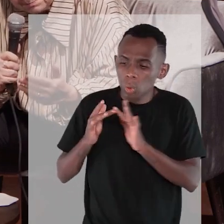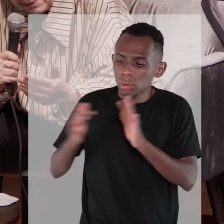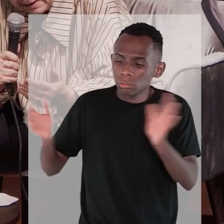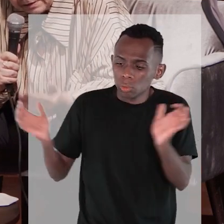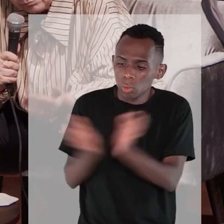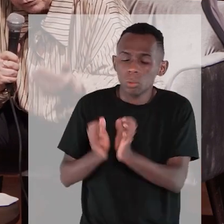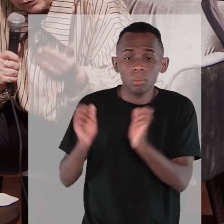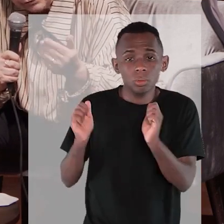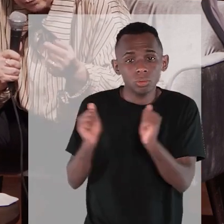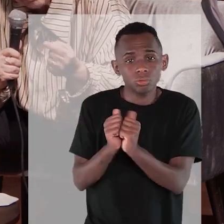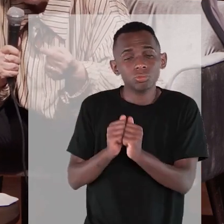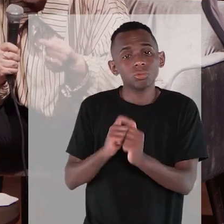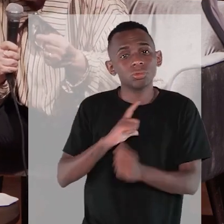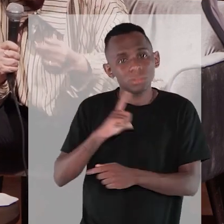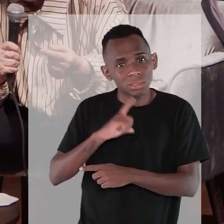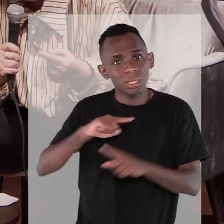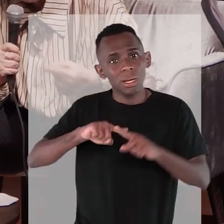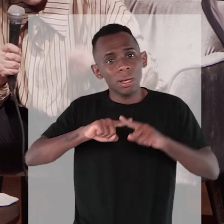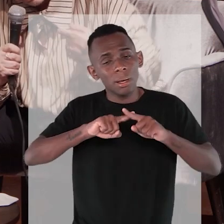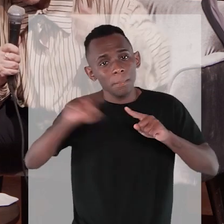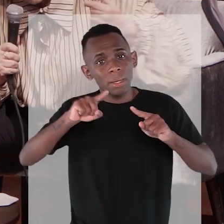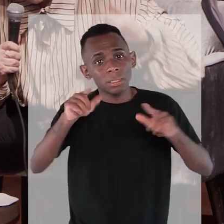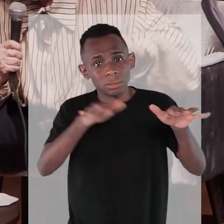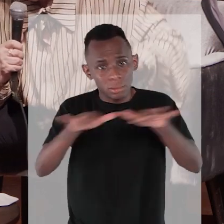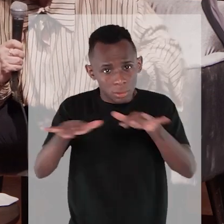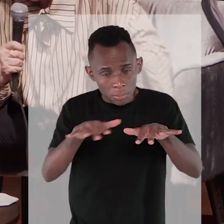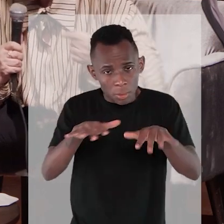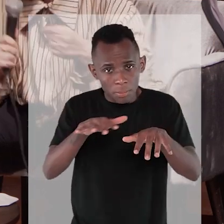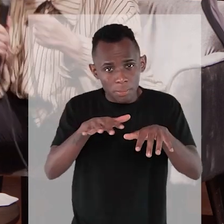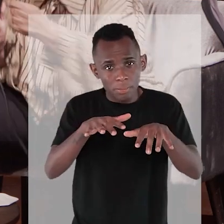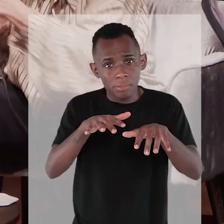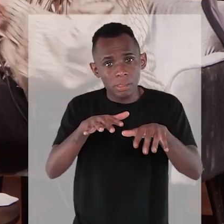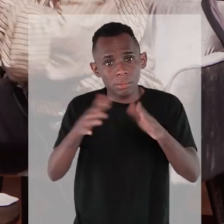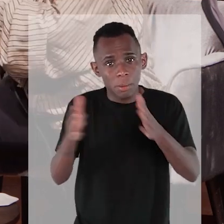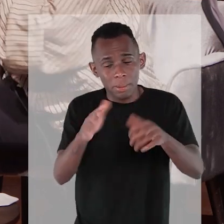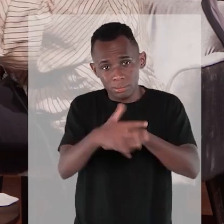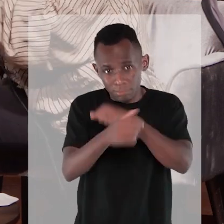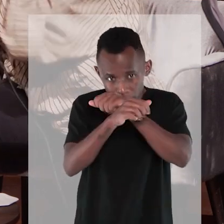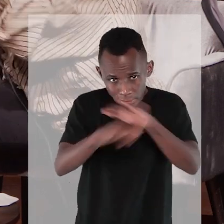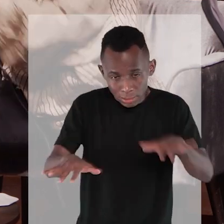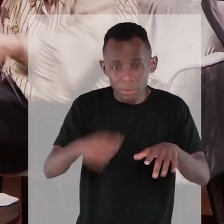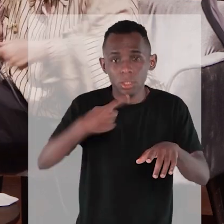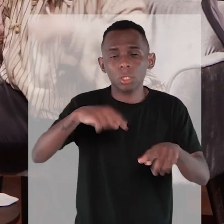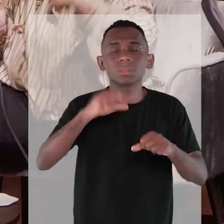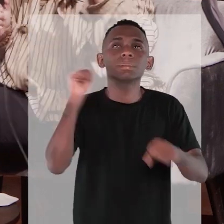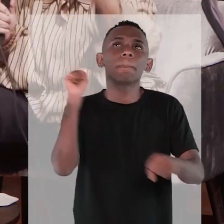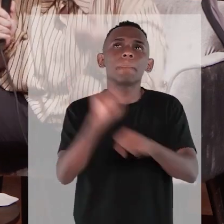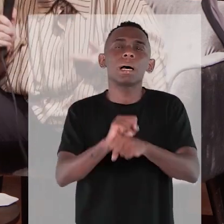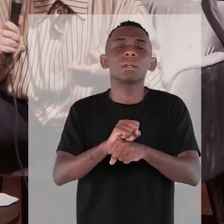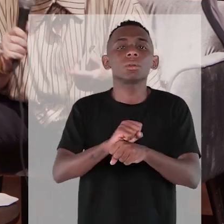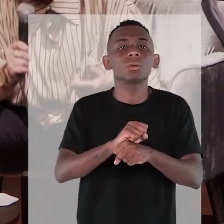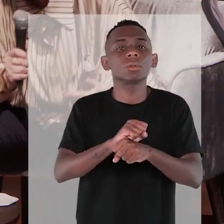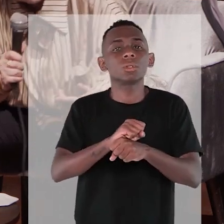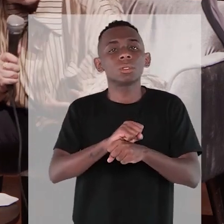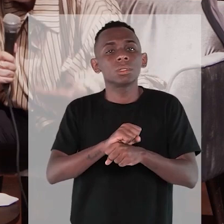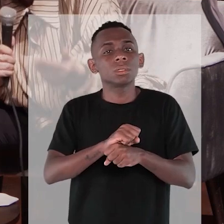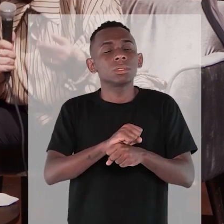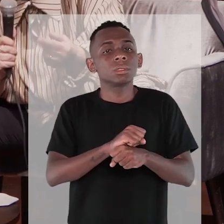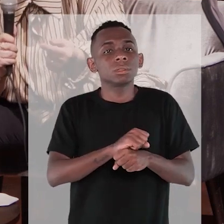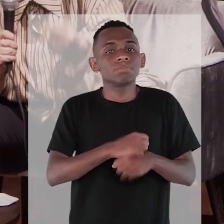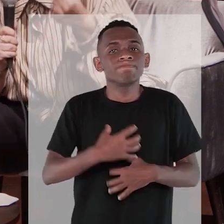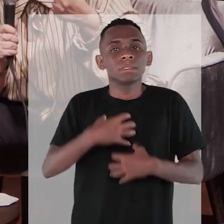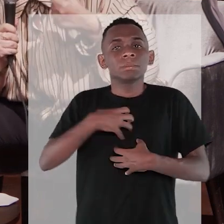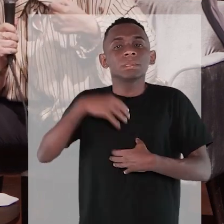nós paramos de praticar esses laços de solidariedade ou de